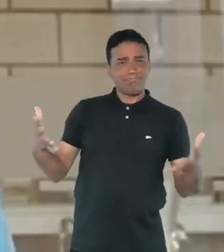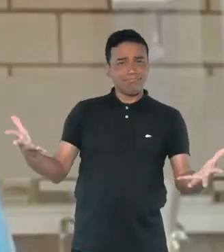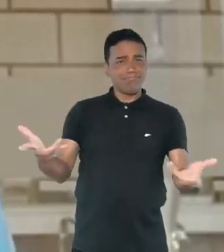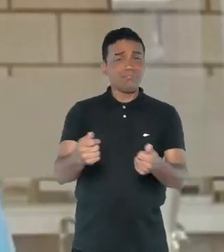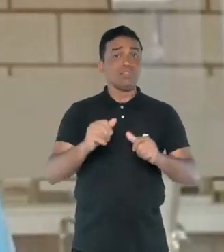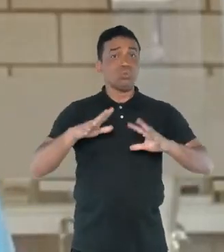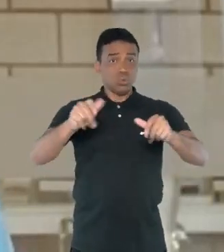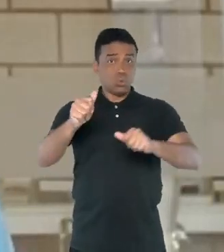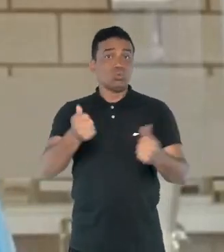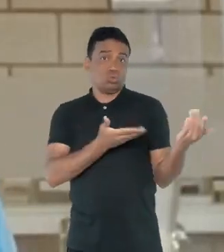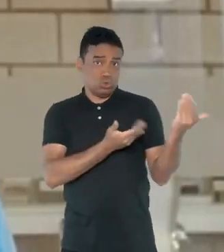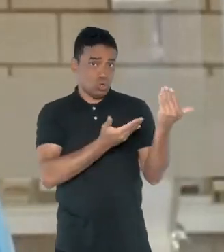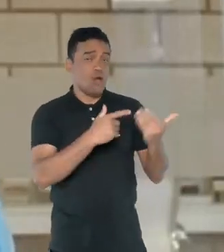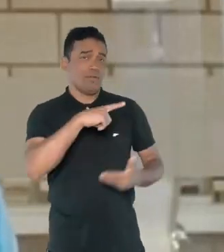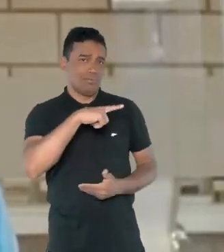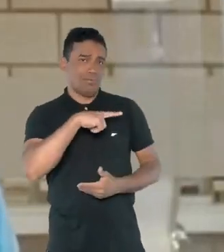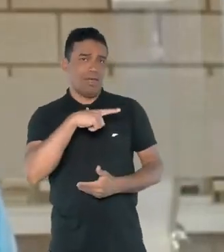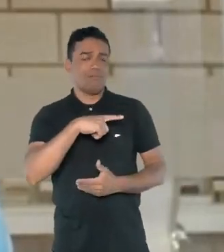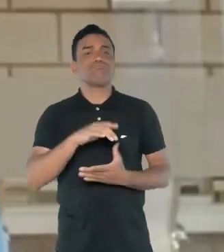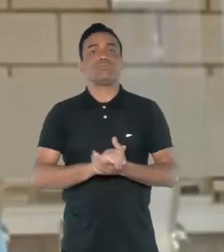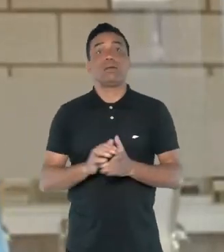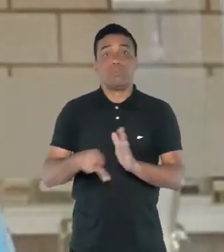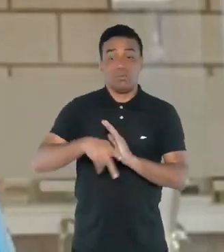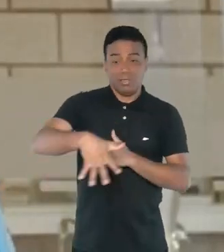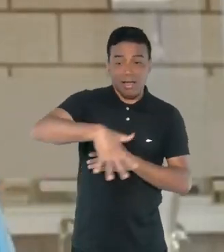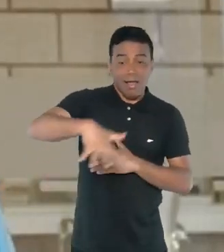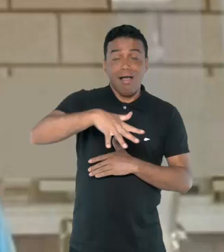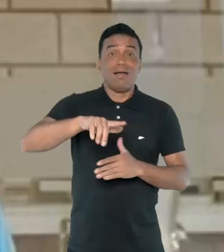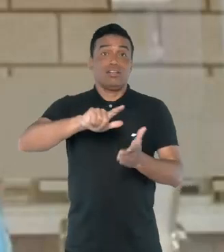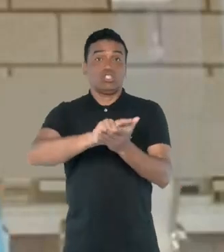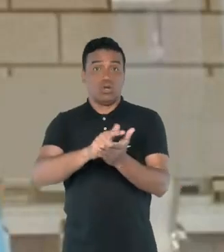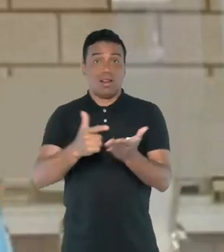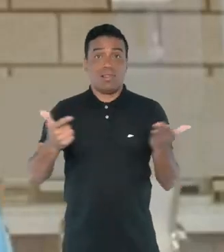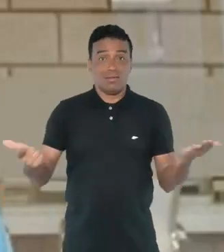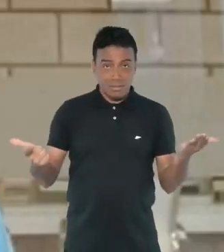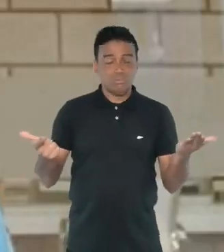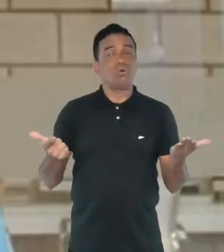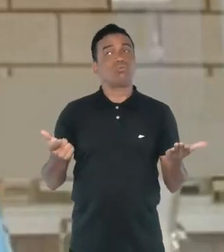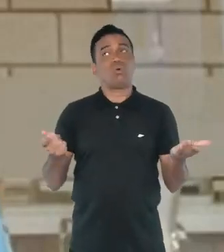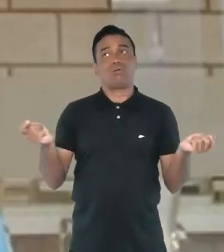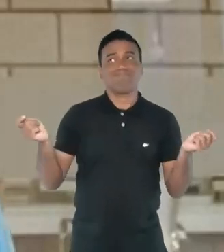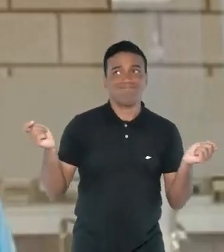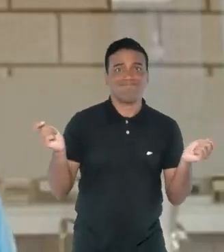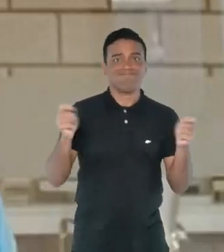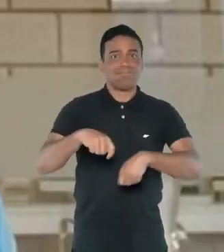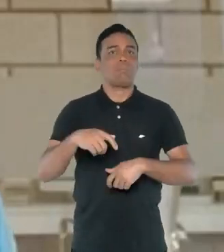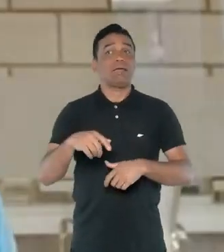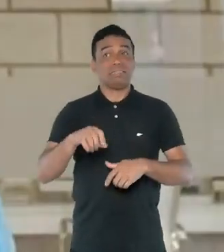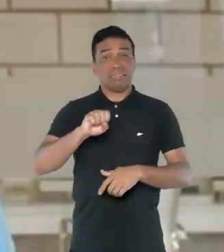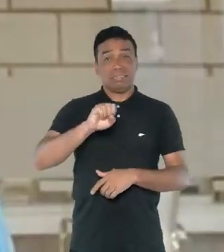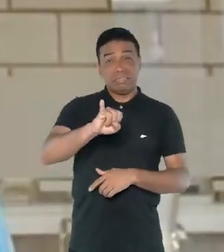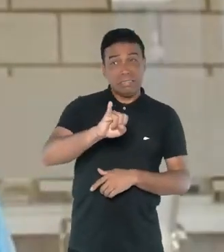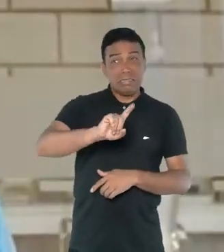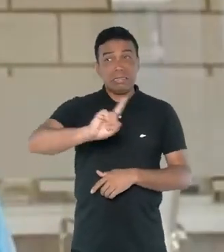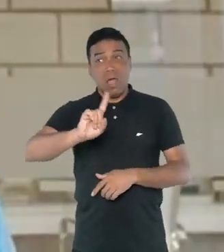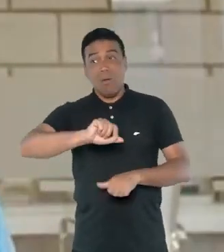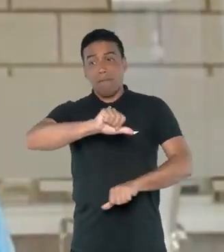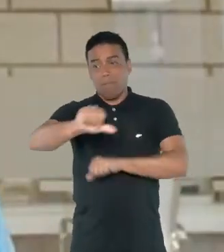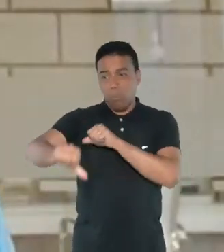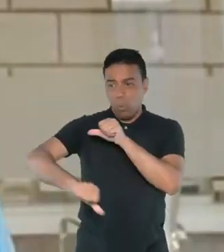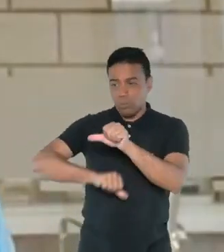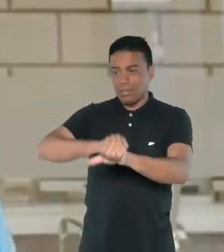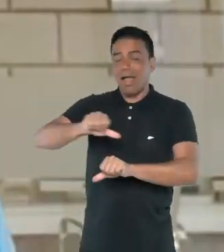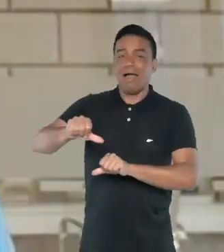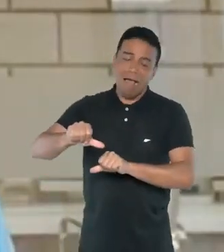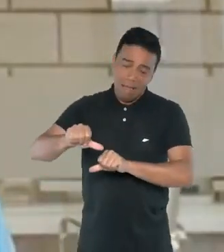todo jovem tem, né? E por meio do jornalismo você talvez fosse capaz de, se não mudar, mas pelo